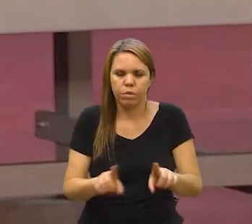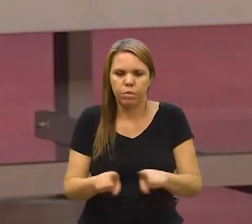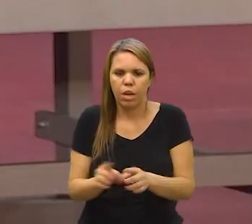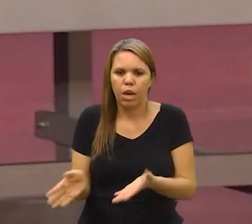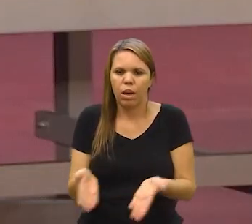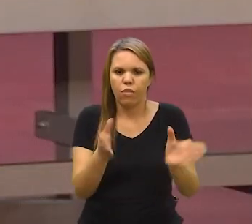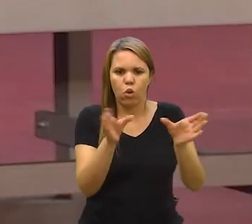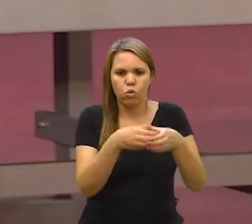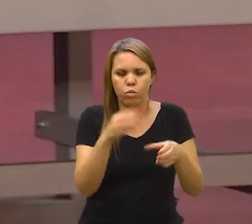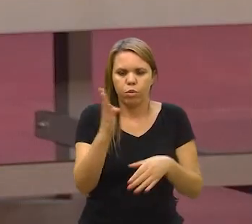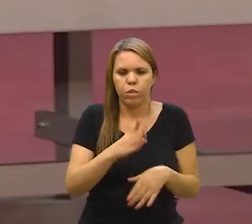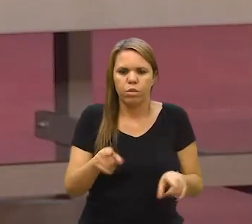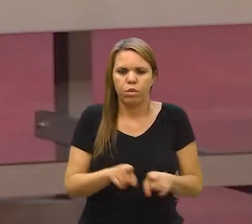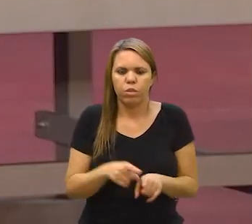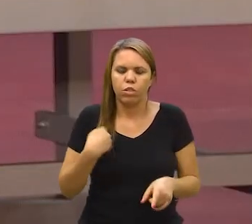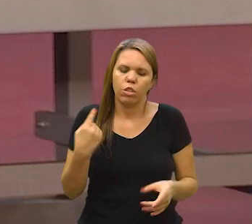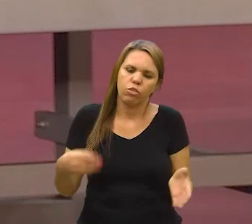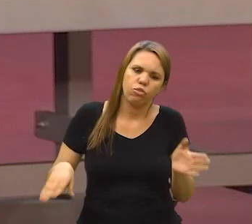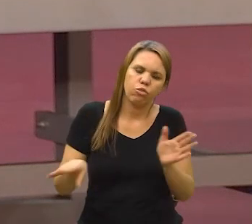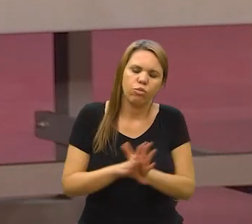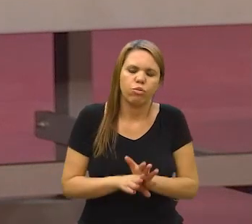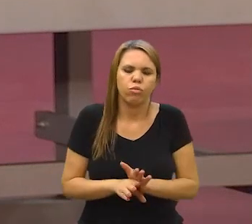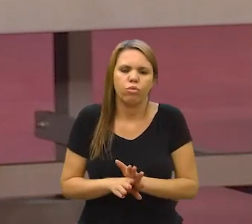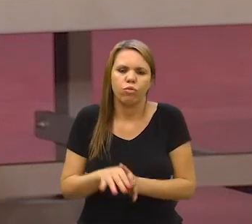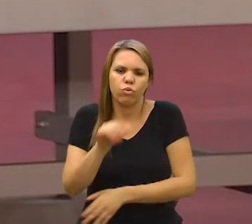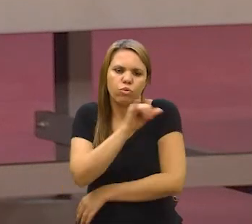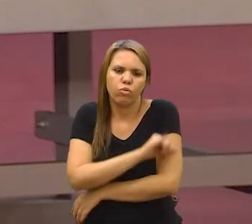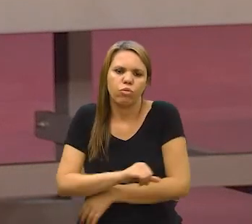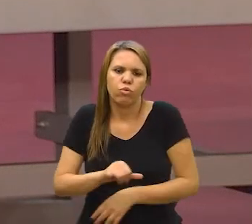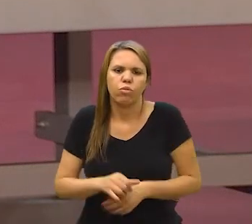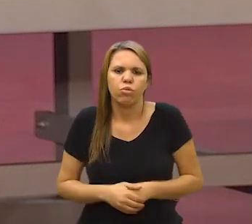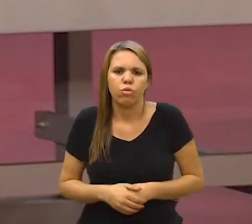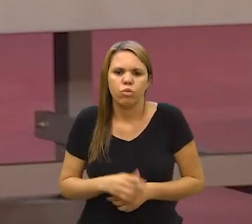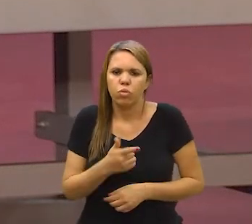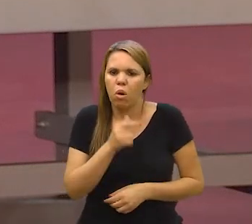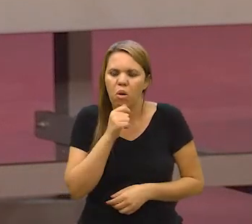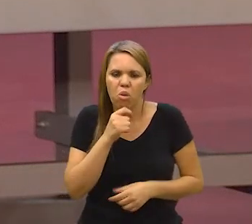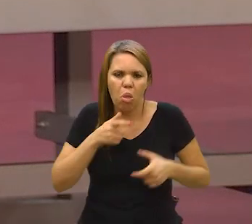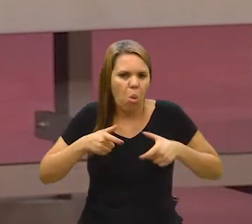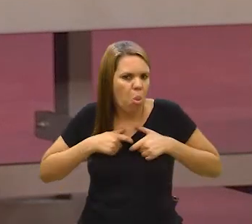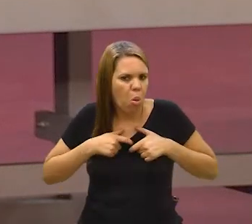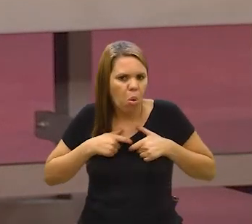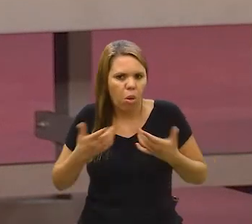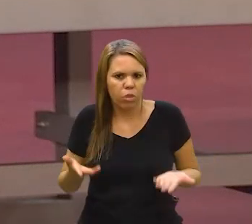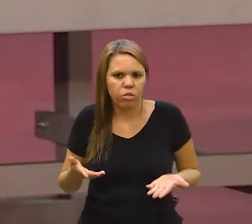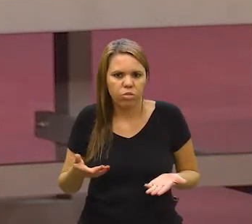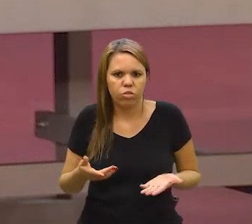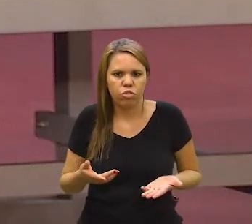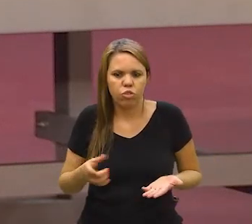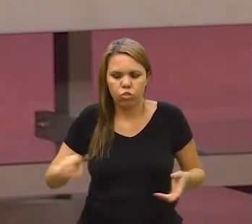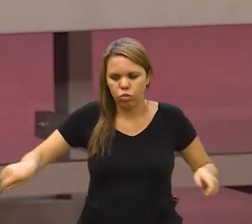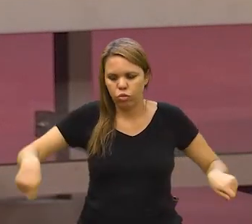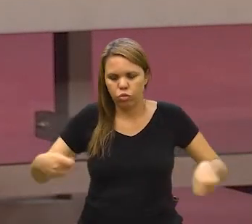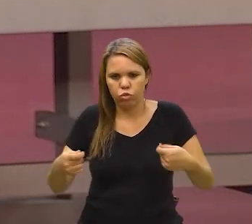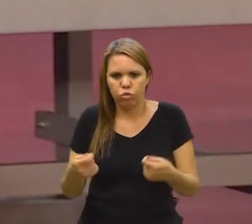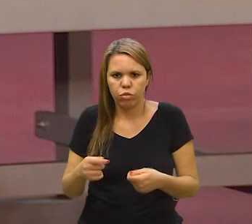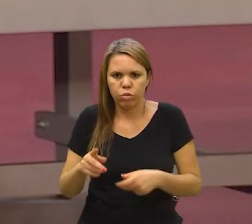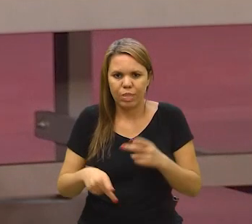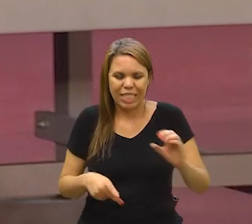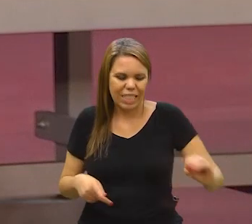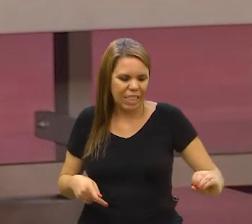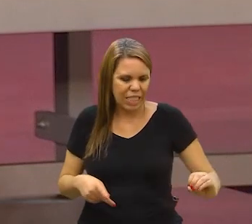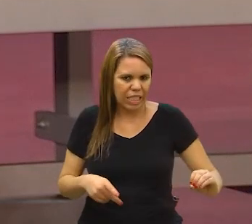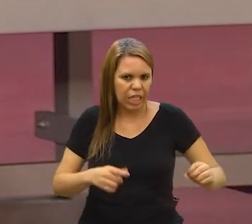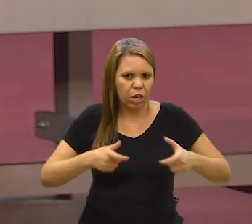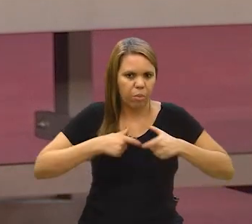ideia, a gente chegou no Rio, em Londres, não tinha tido nenhuma medalha no tênis de mesa e só nos andantes a gente saiu de 0